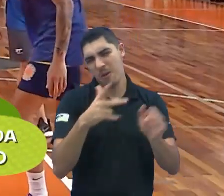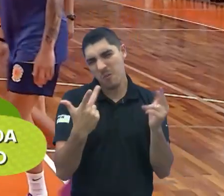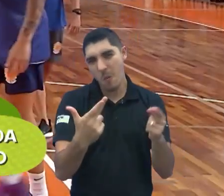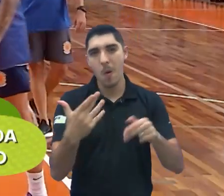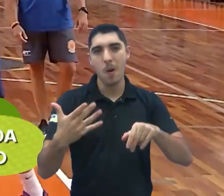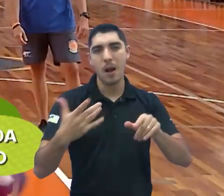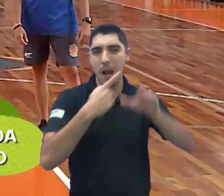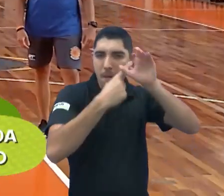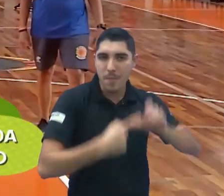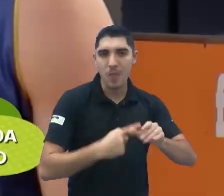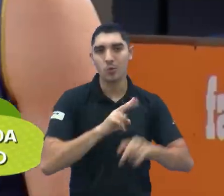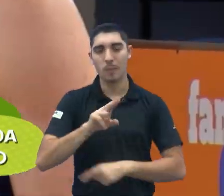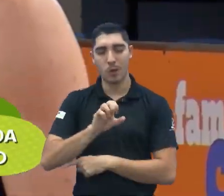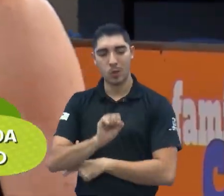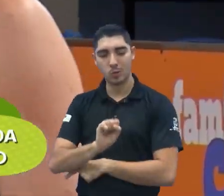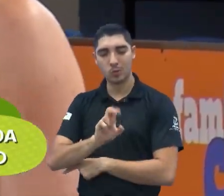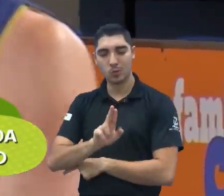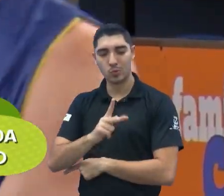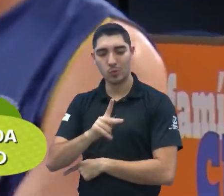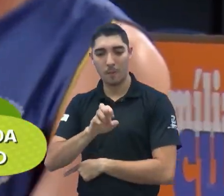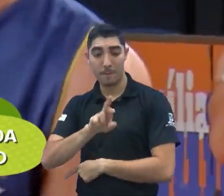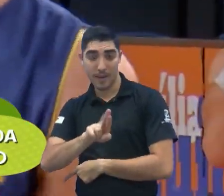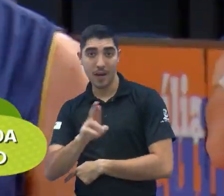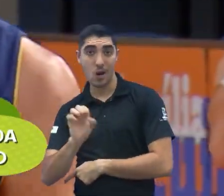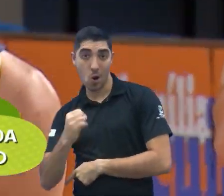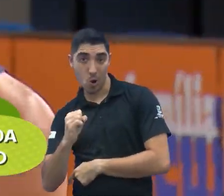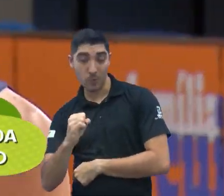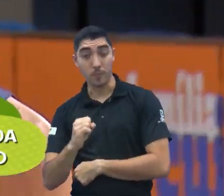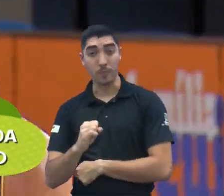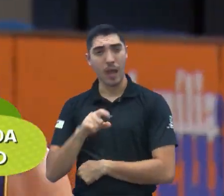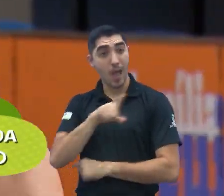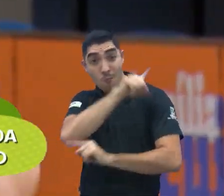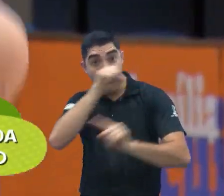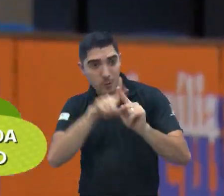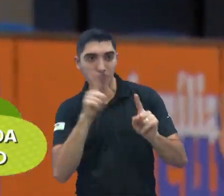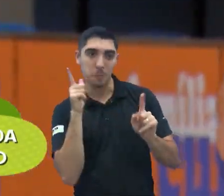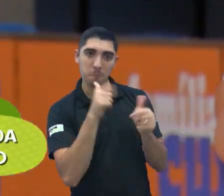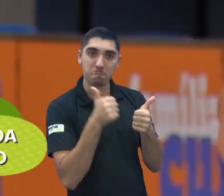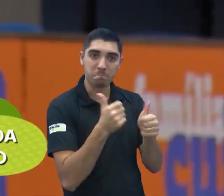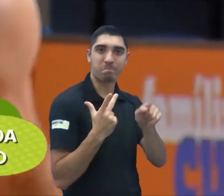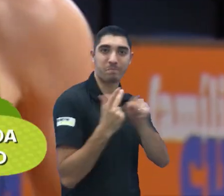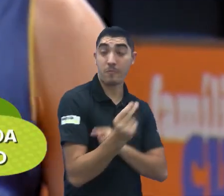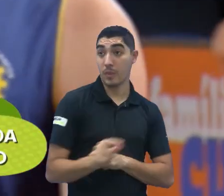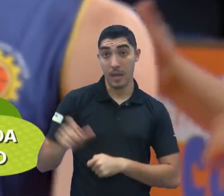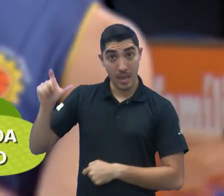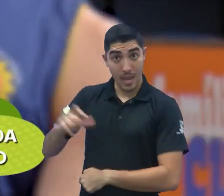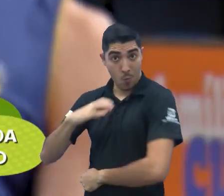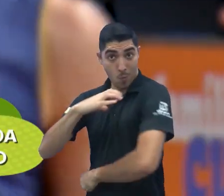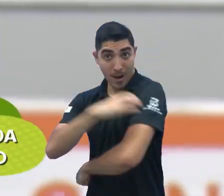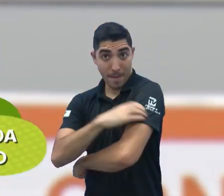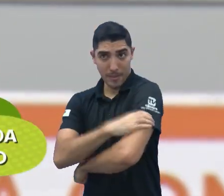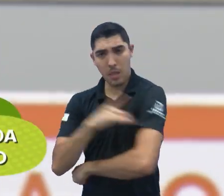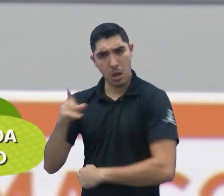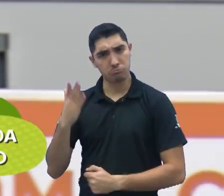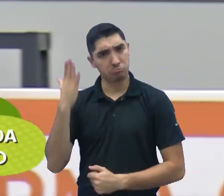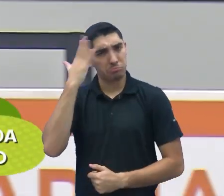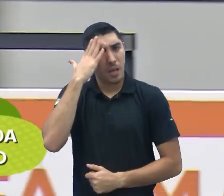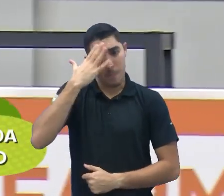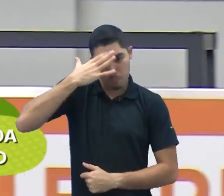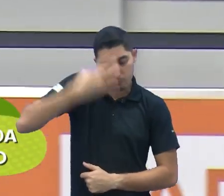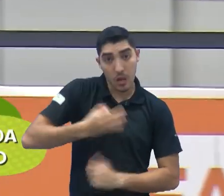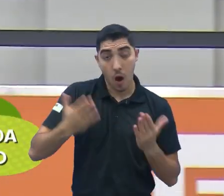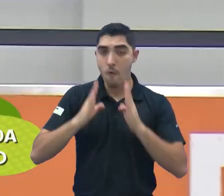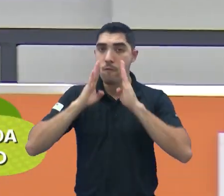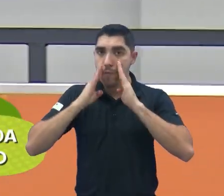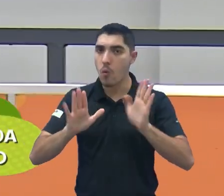temporada. Mas, para o capitão do time, com a vaga assegurada, agora o ideal é dar um passo de cada vez e focar